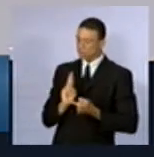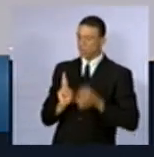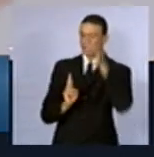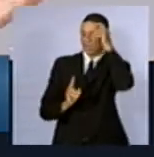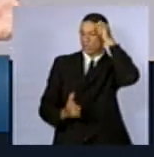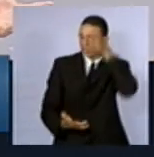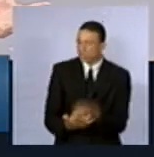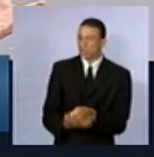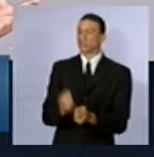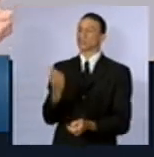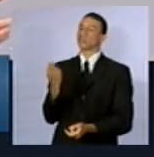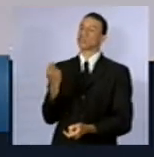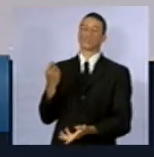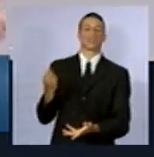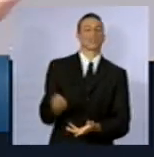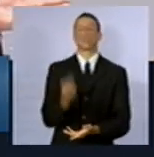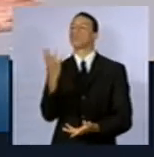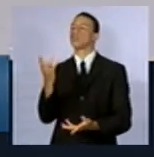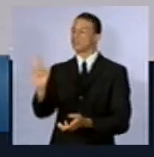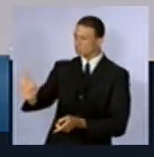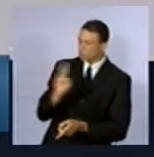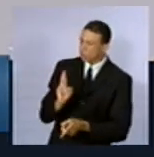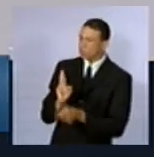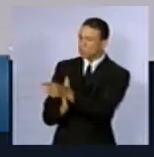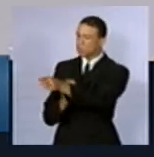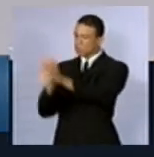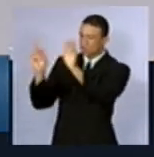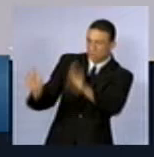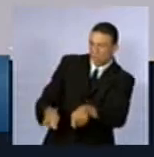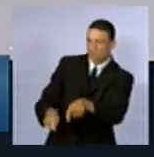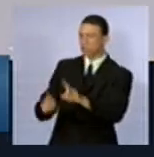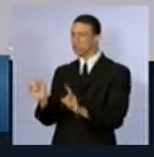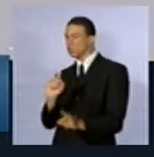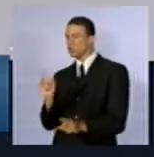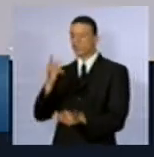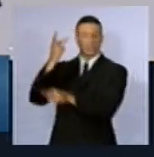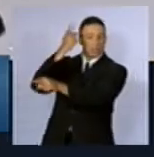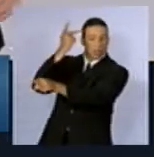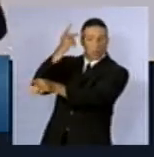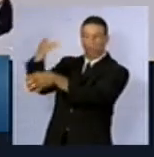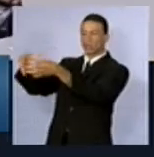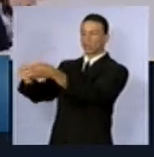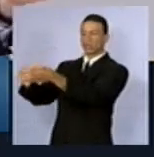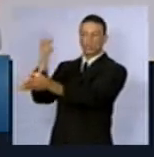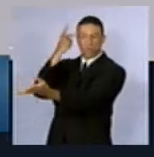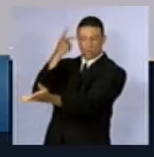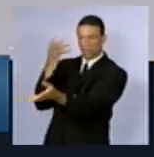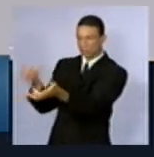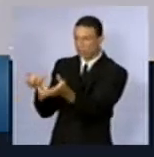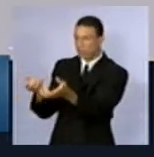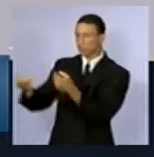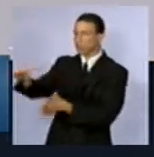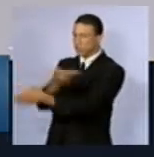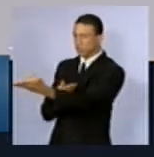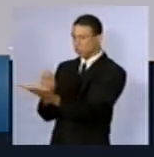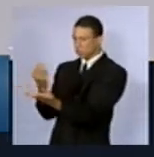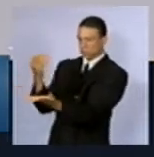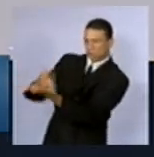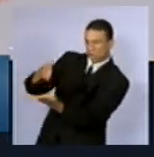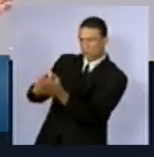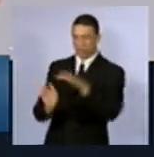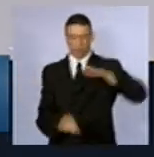se o custo é conveniente ou não é conveniente paraa população de São Paulo para pular você não quer dividir esse curso você não quer